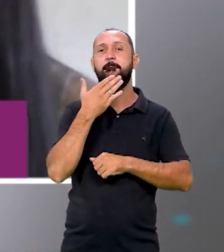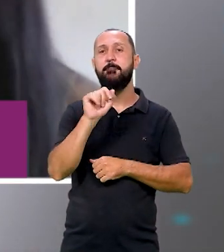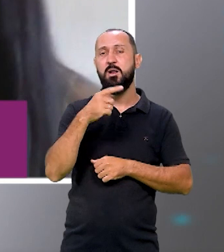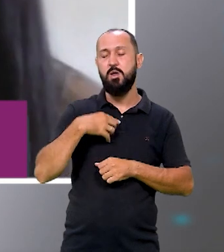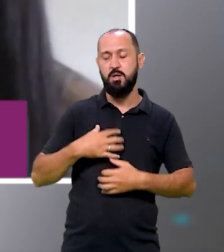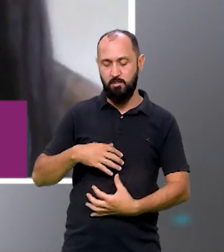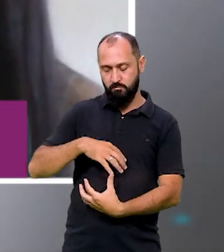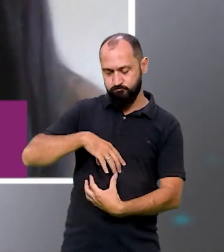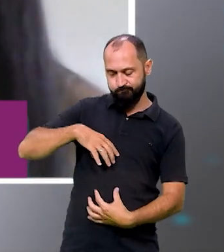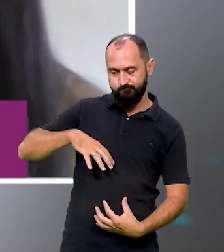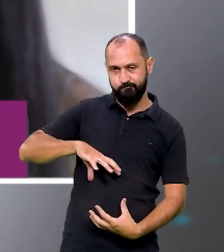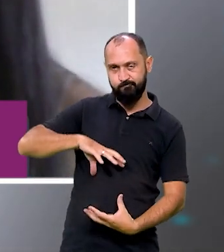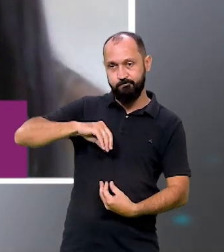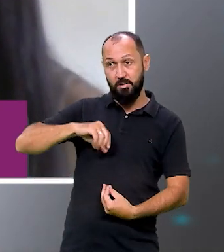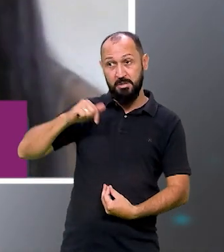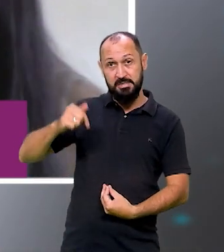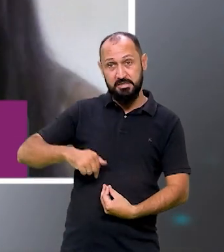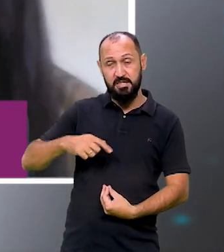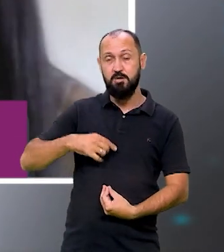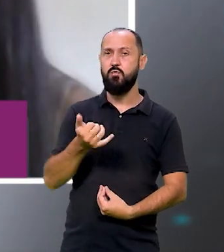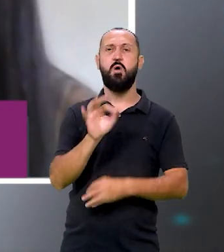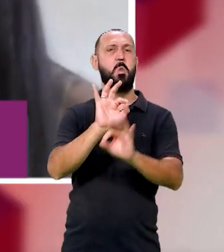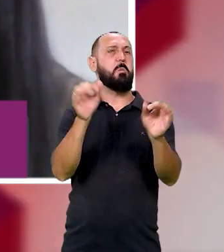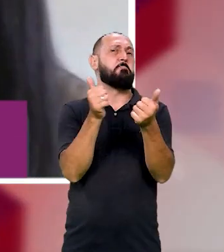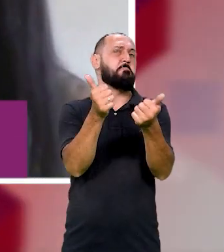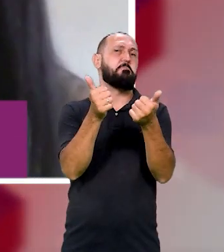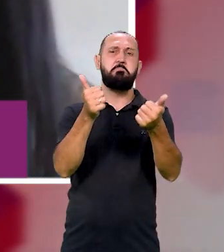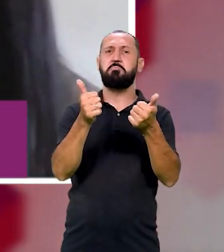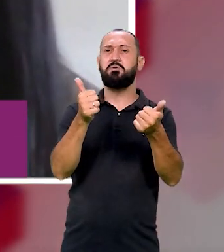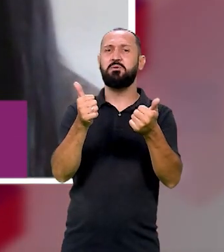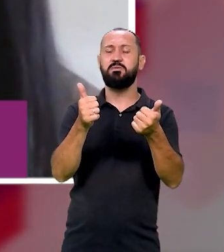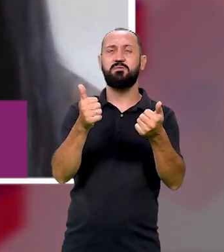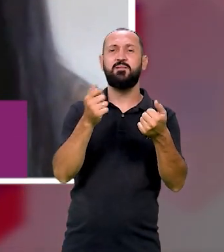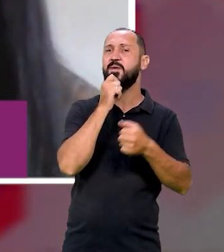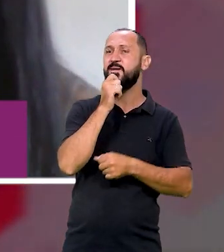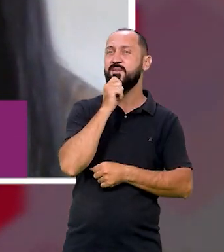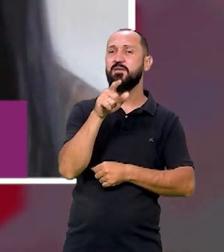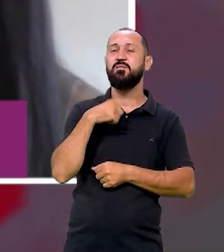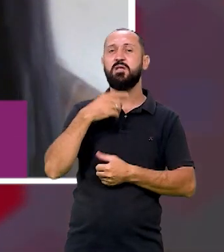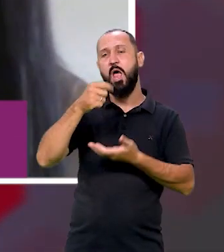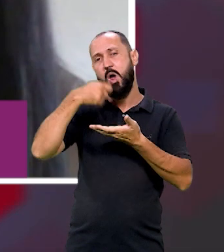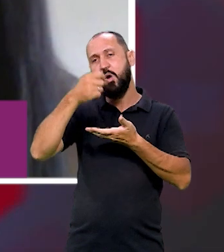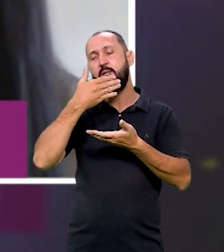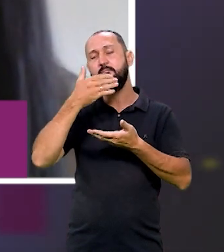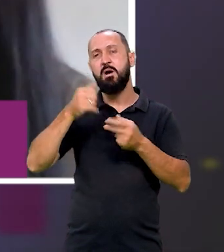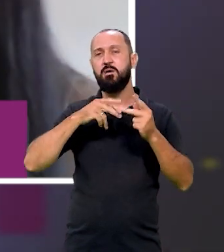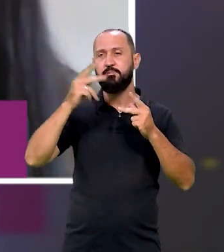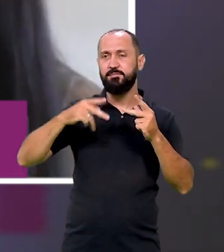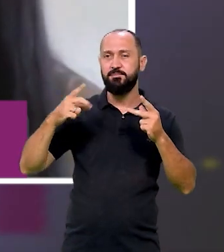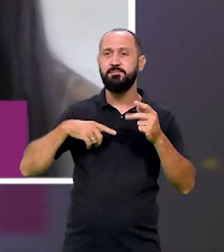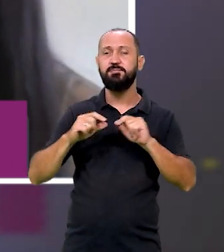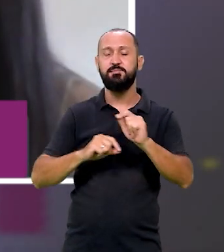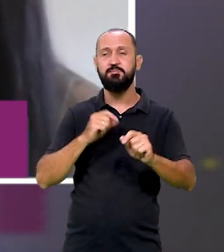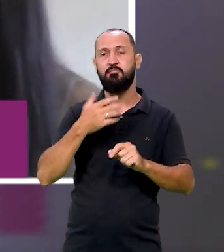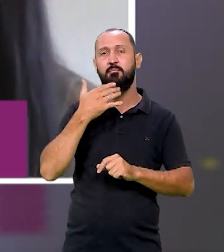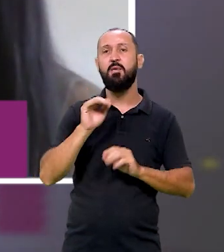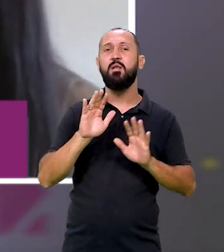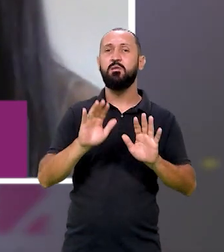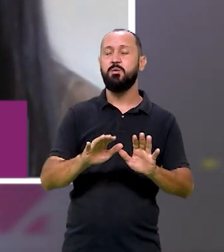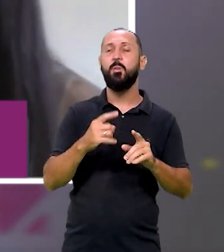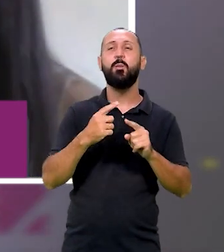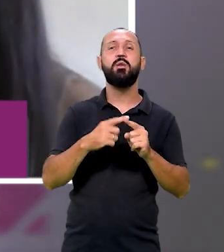funcionamento intestinal. Esqueci de falar isso. Se o intestino não funcionar bem, gente, não absorve os nutrientes. Então, às vezes, a pessoa toma